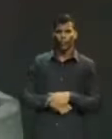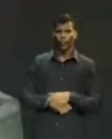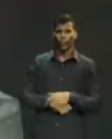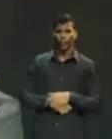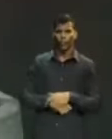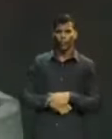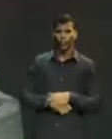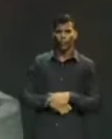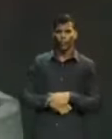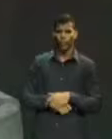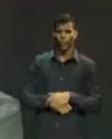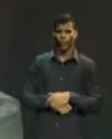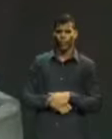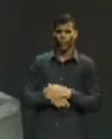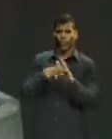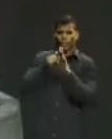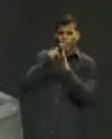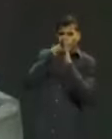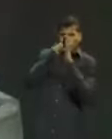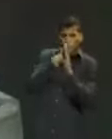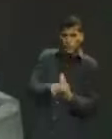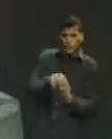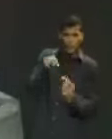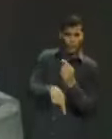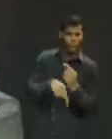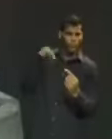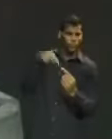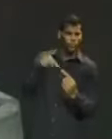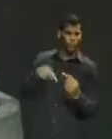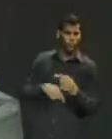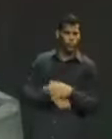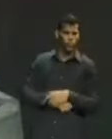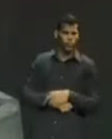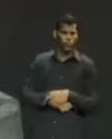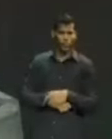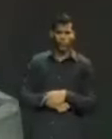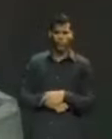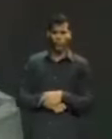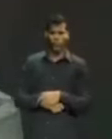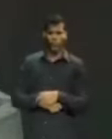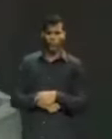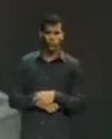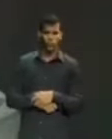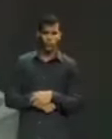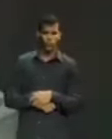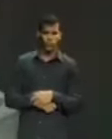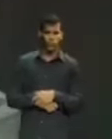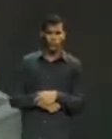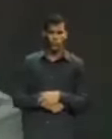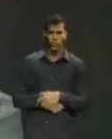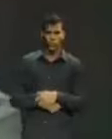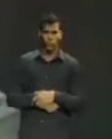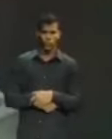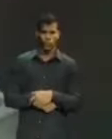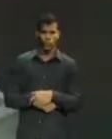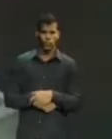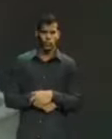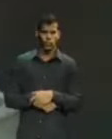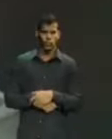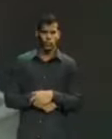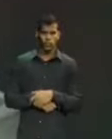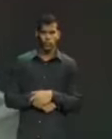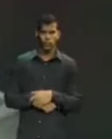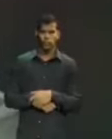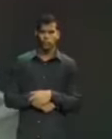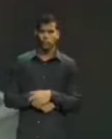verdadeiro périplo, essa missão. Nós adotamos isso como uma missão. Portanto, fica aqui